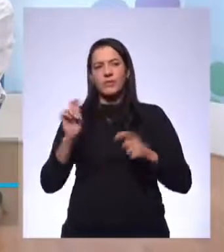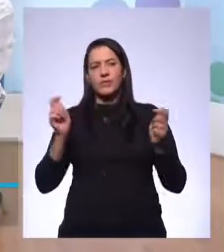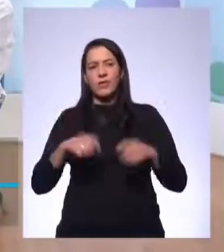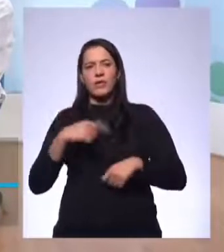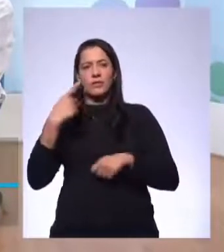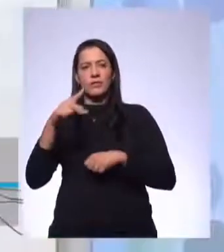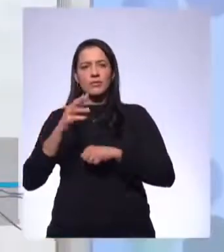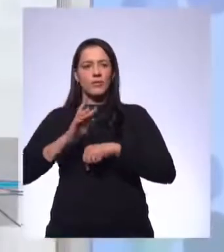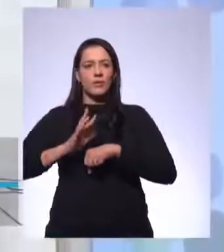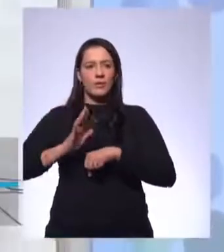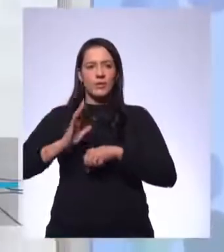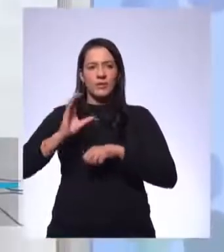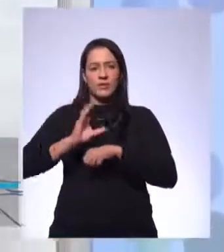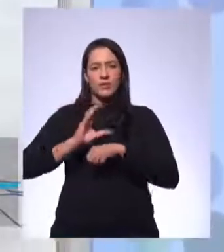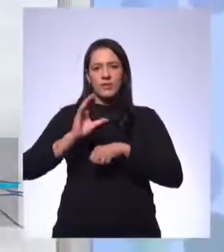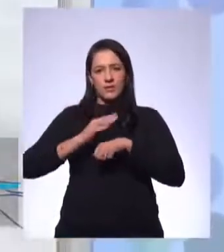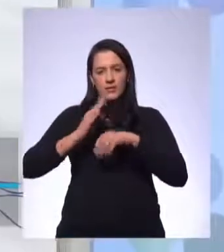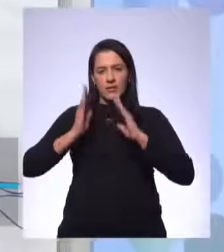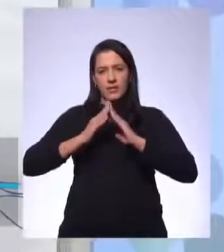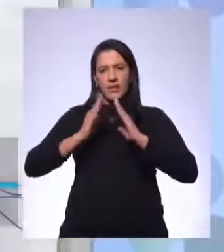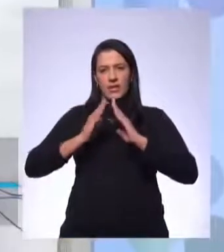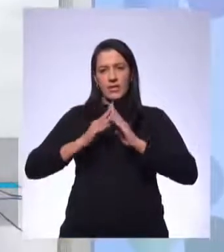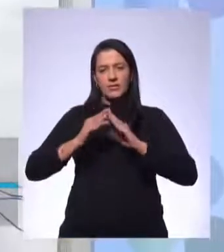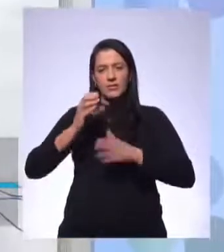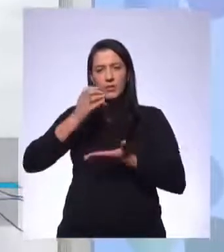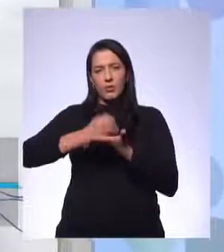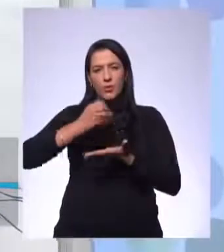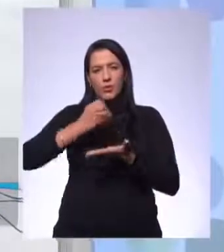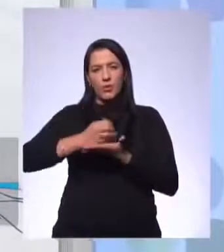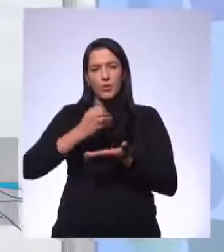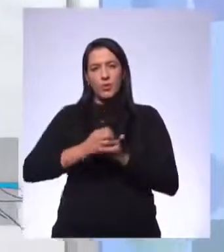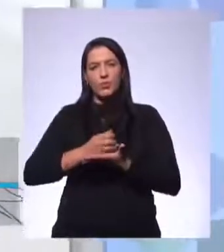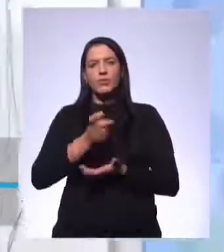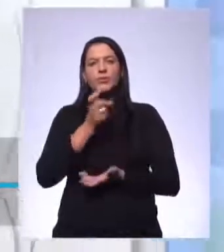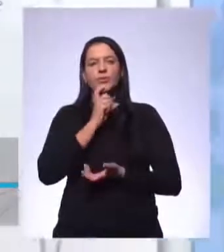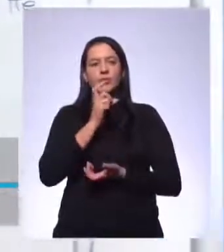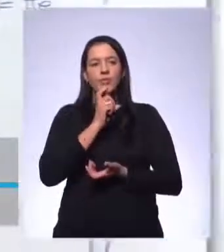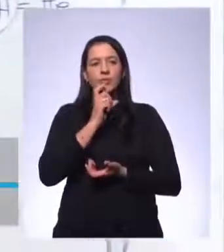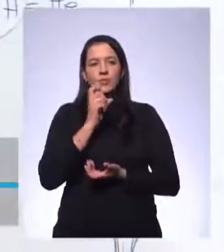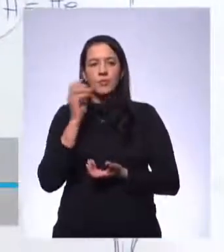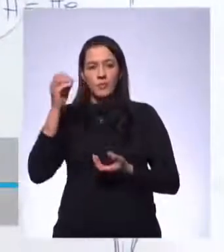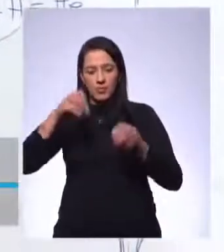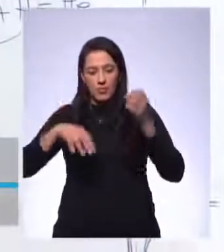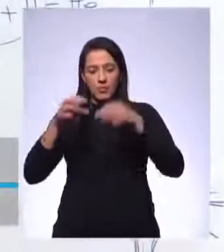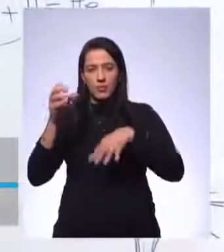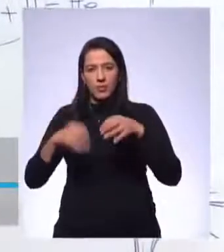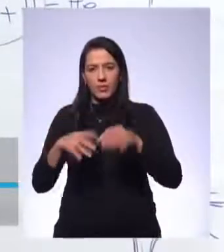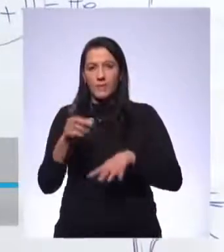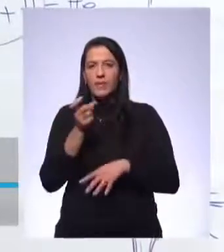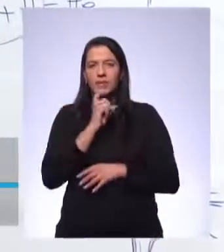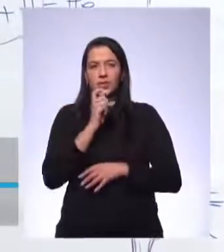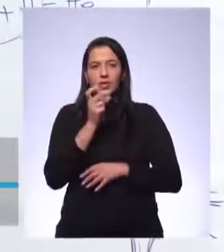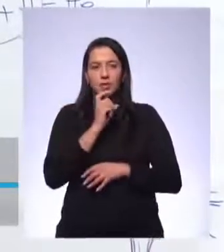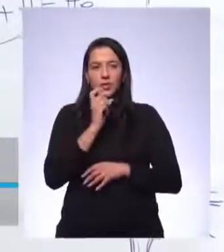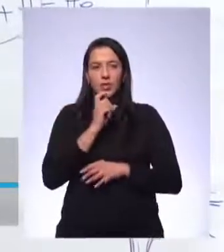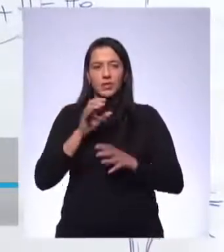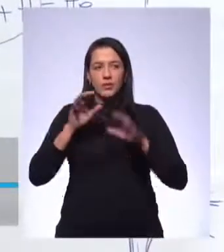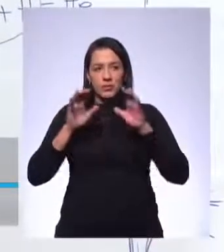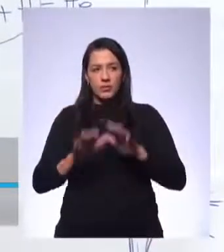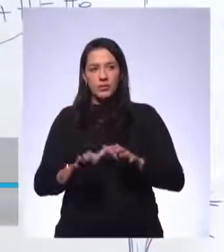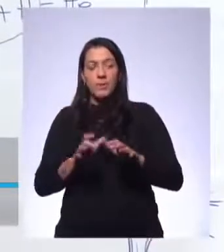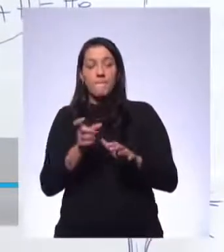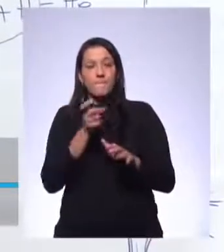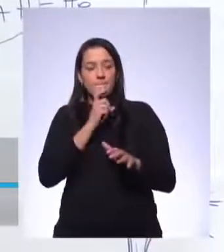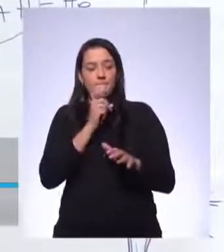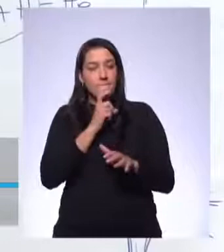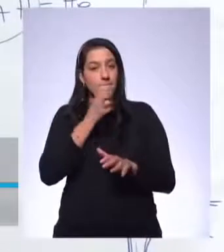casa. Você pega um copinho com água geladinha e tal, põe umas pedras de gelo e tal ali para dissolver, deixa a água bem gelada,